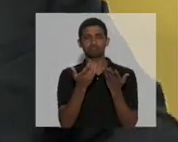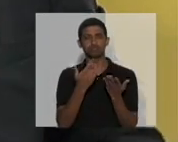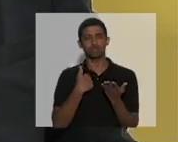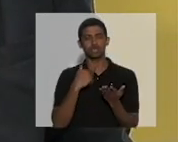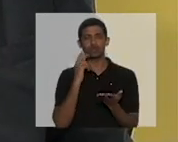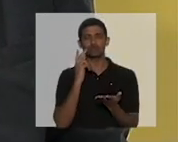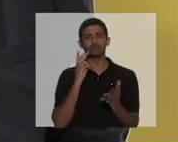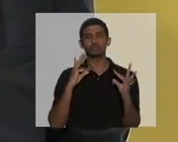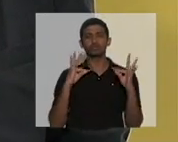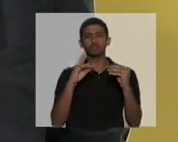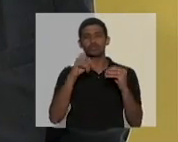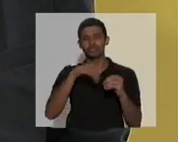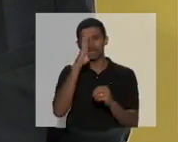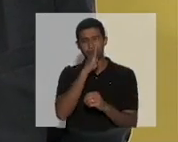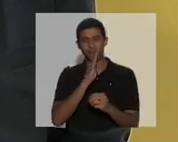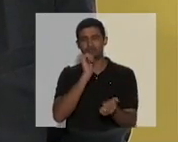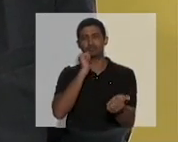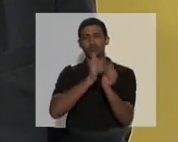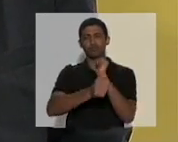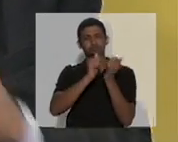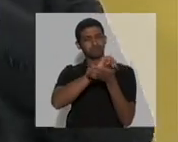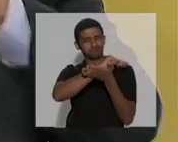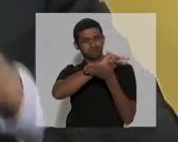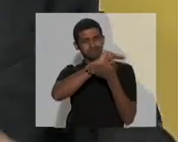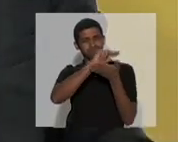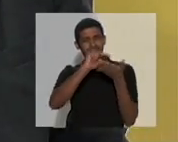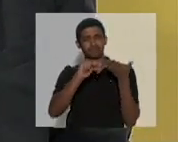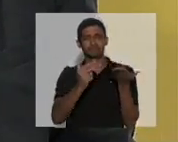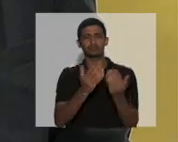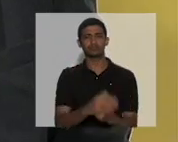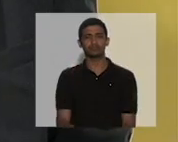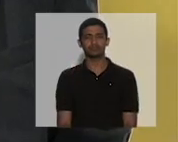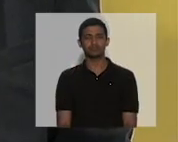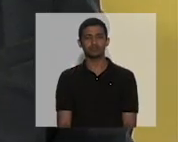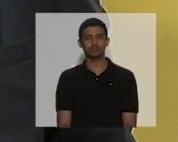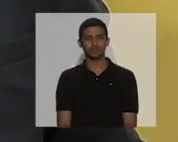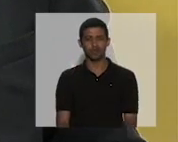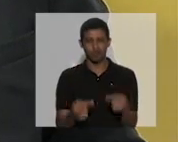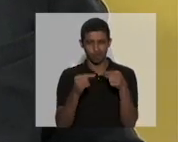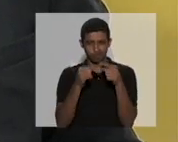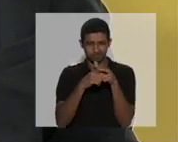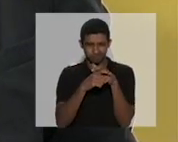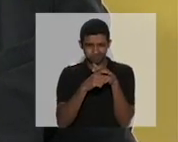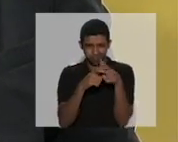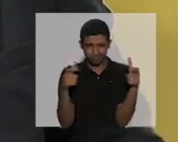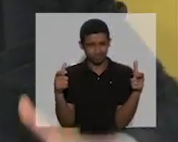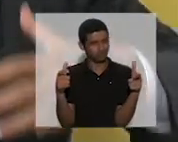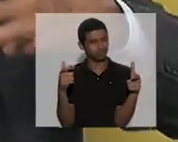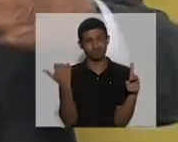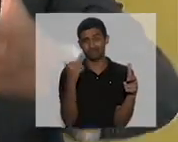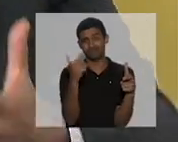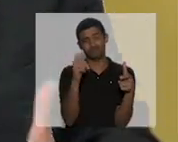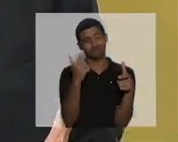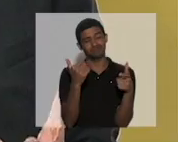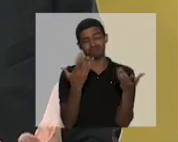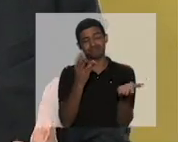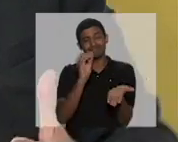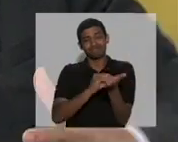todas as modalidades esportivas no Brasil, todas, não são massificadas. O que